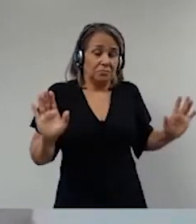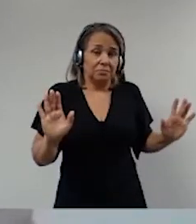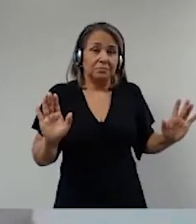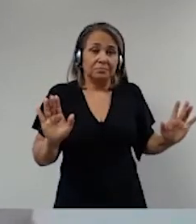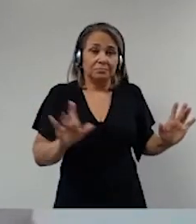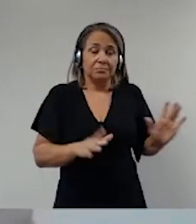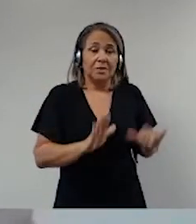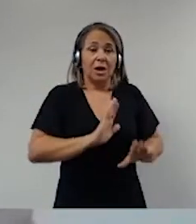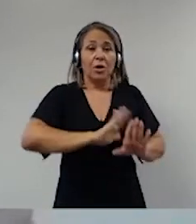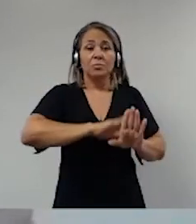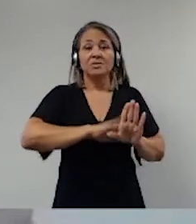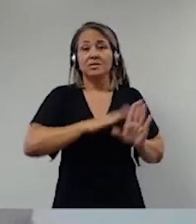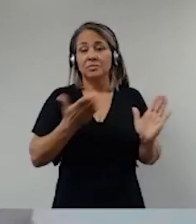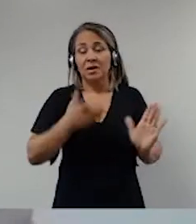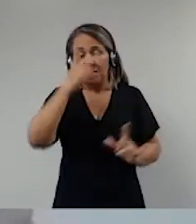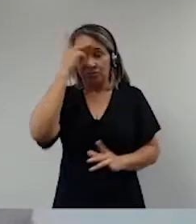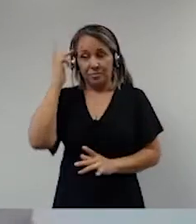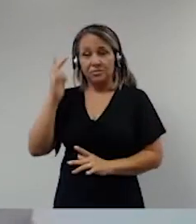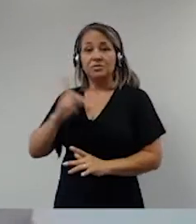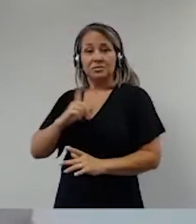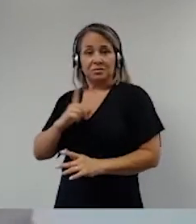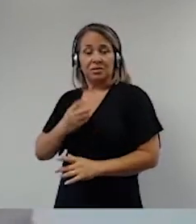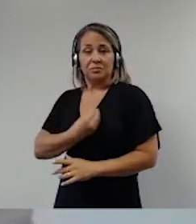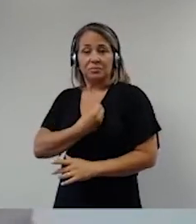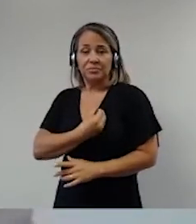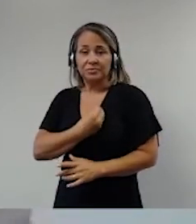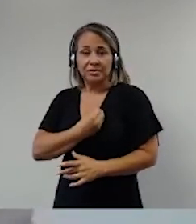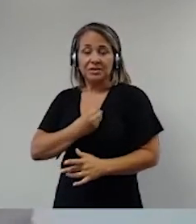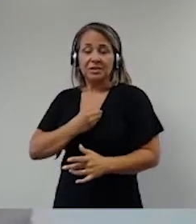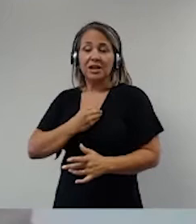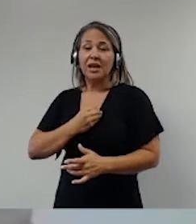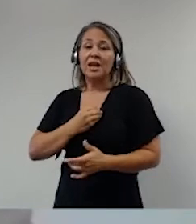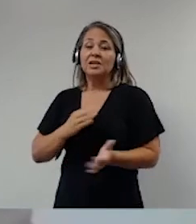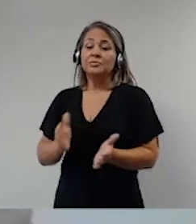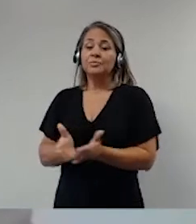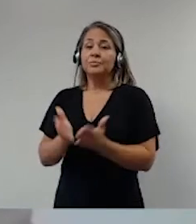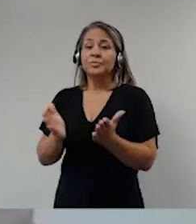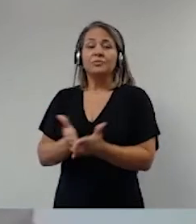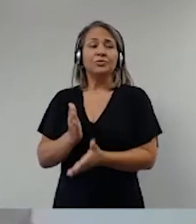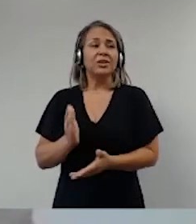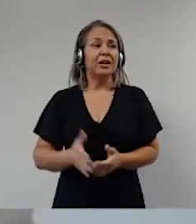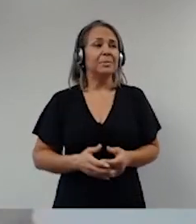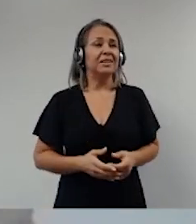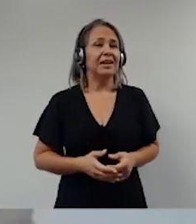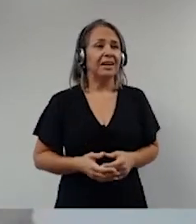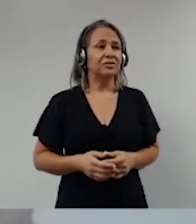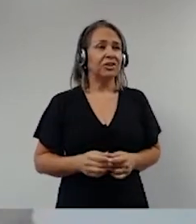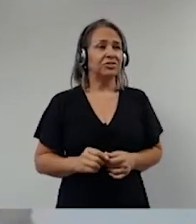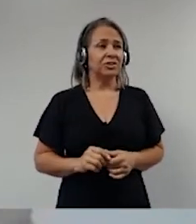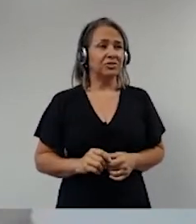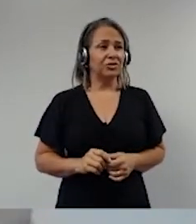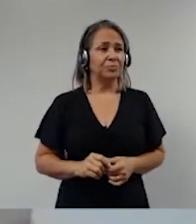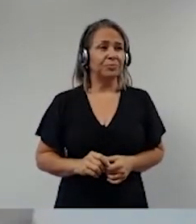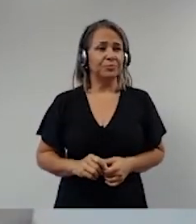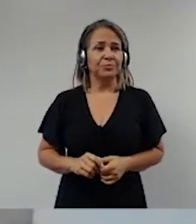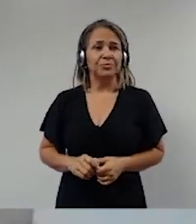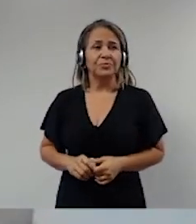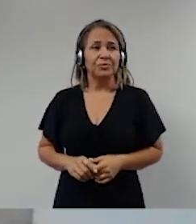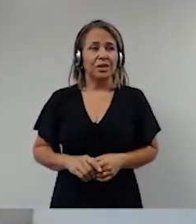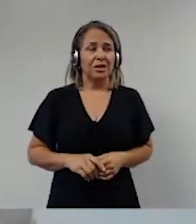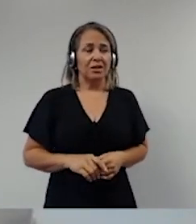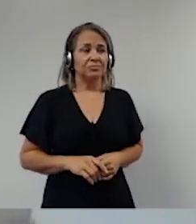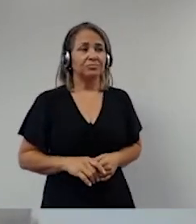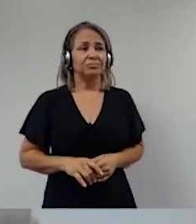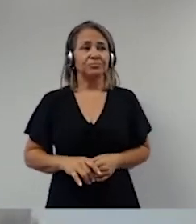pessoas estão em uma situação de vulnerabilidade. E o que é